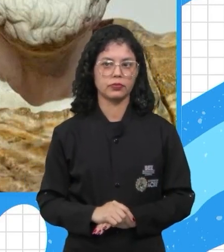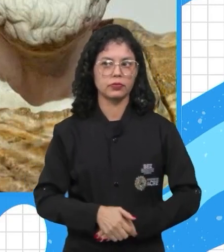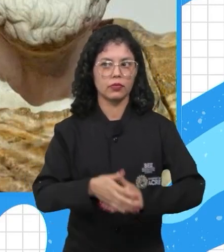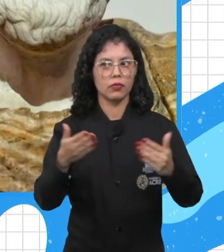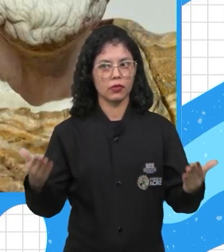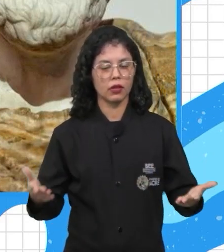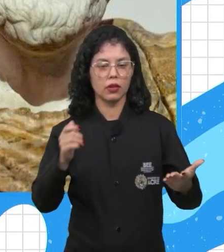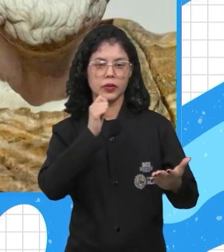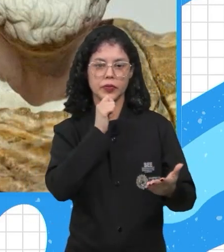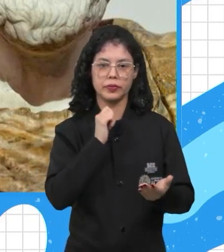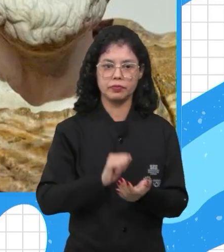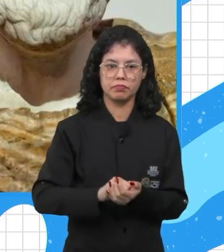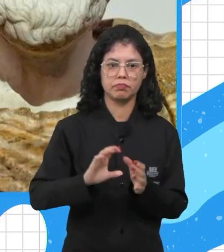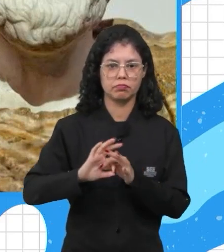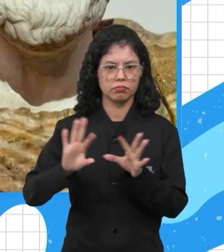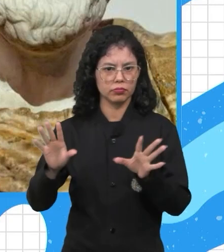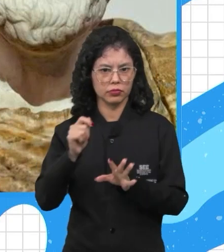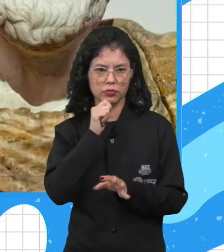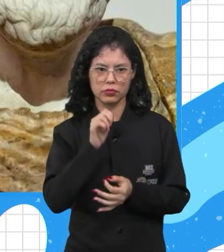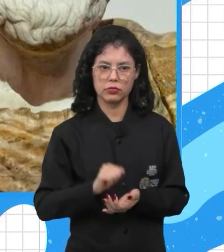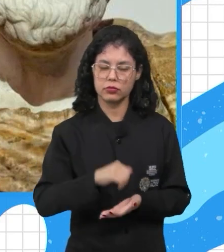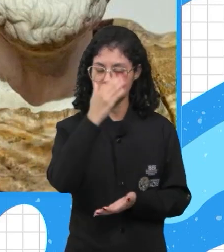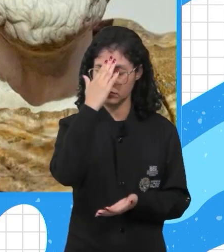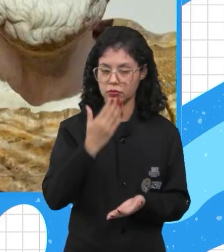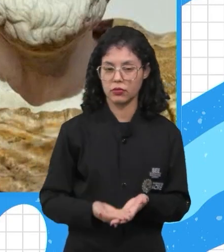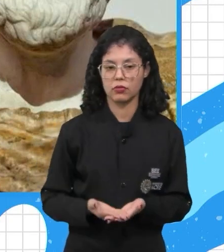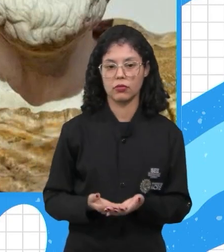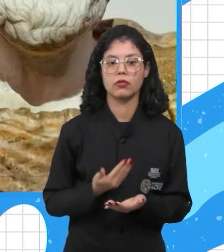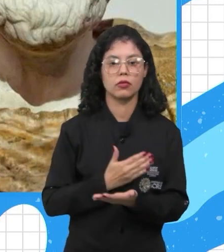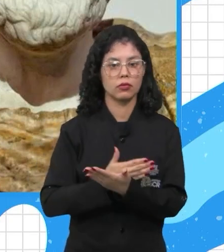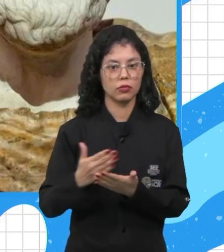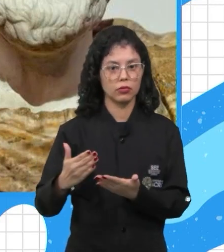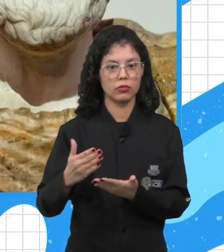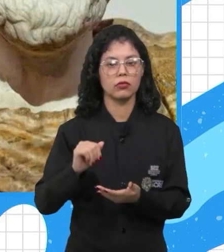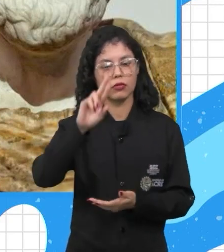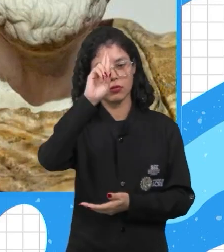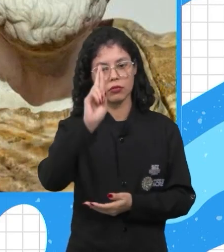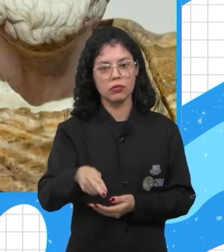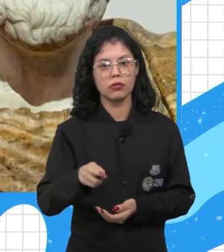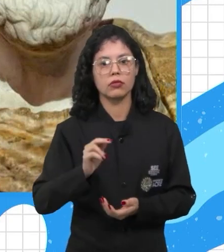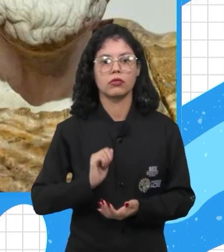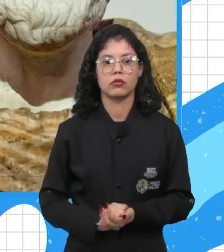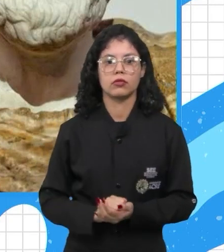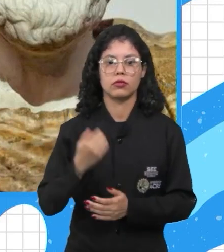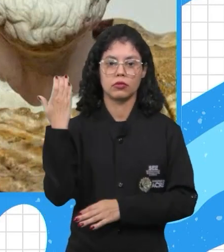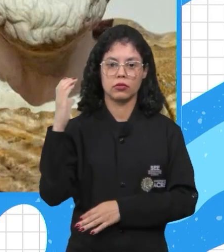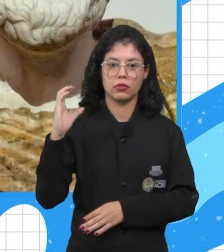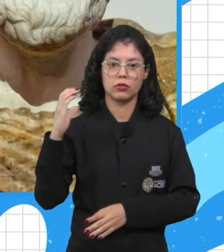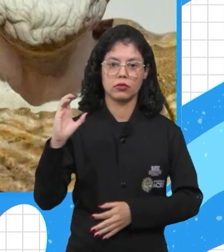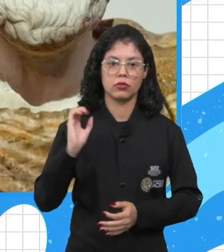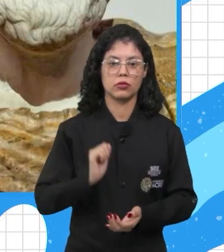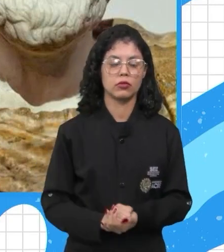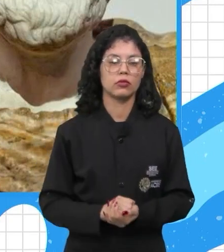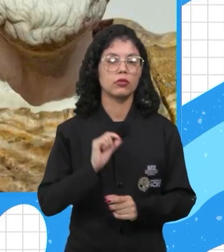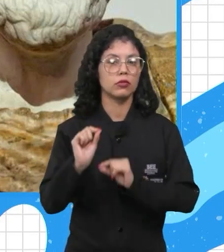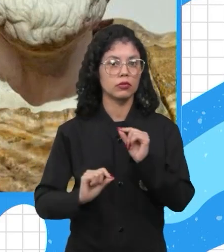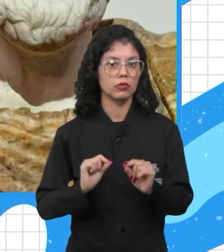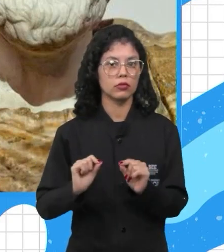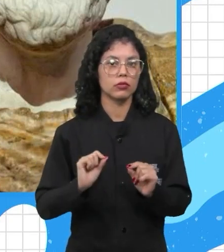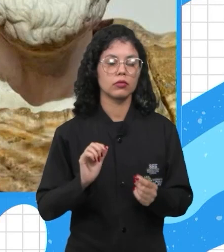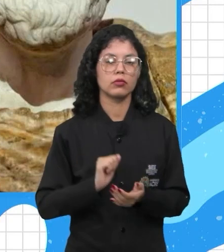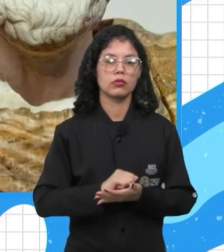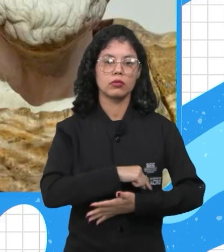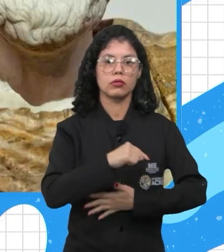Então, eles abandonaram as crendices e começaram a buscar razões, né, científicas para os fenômenos